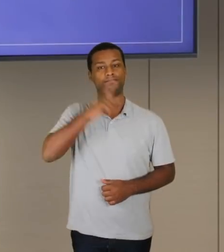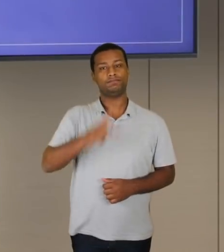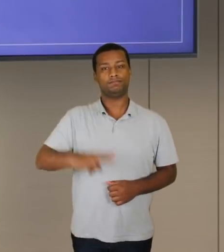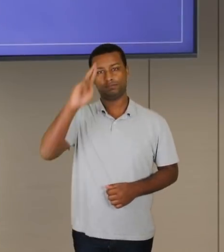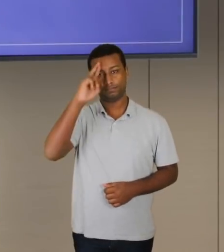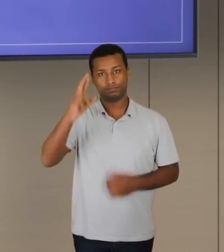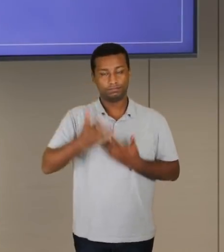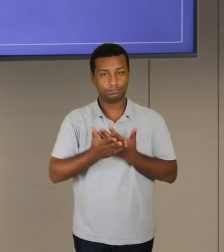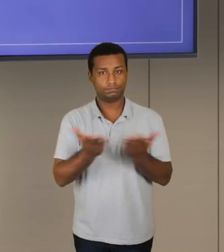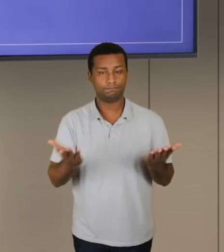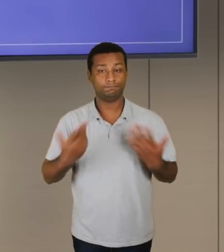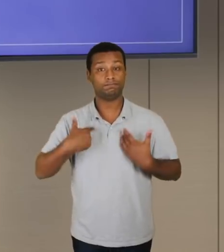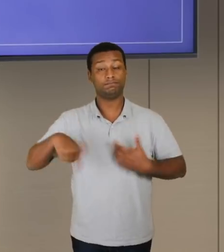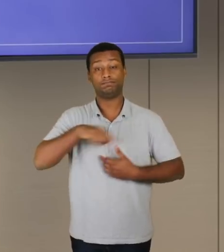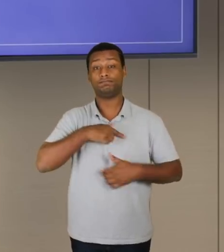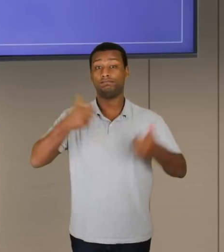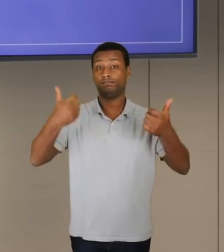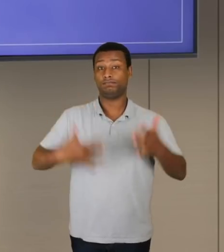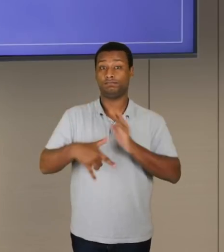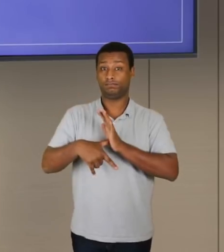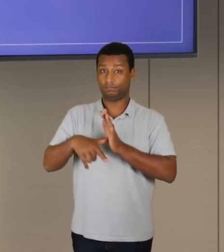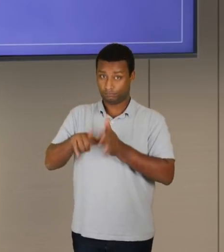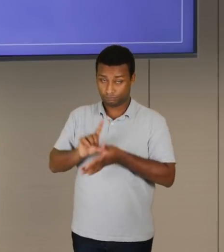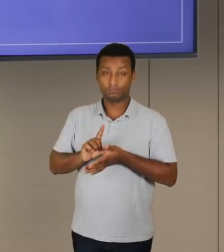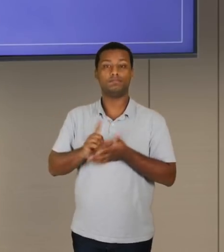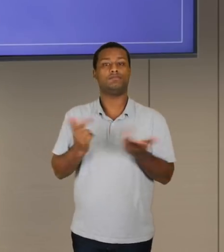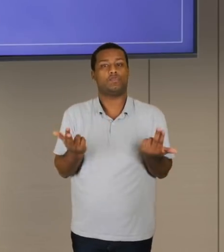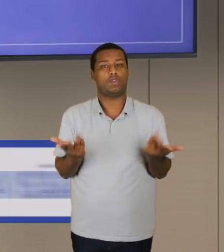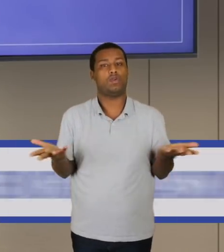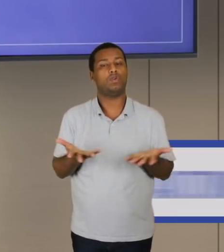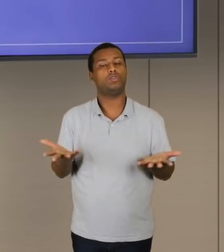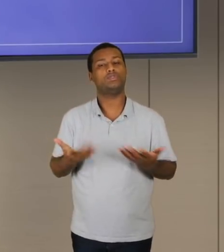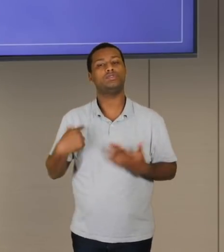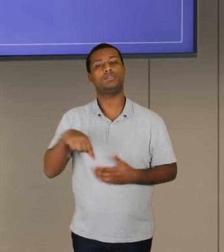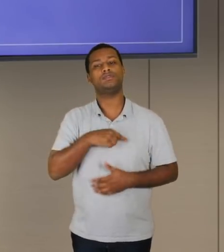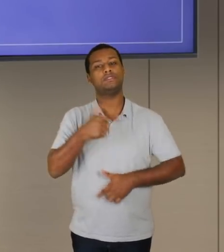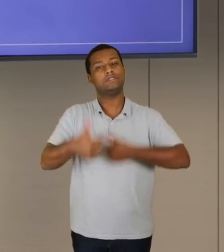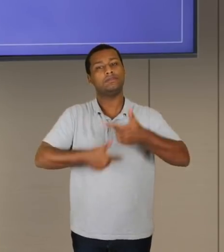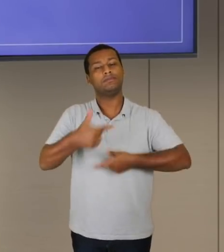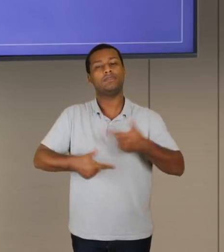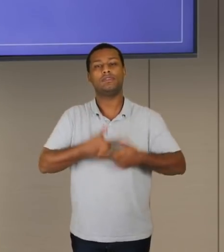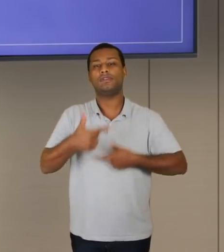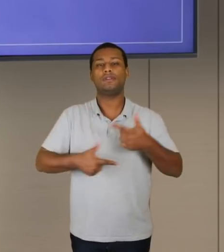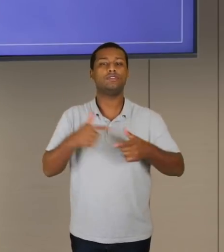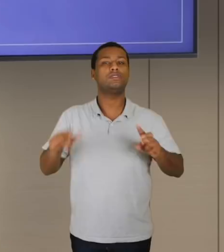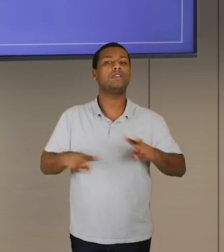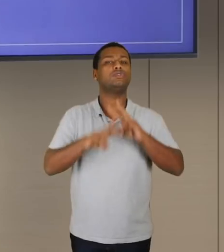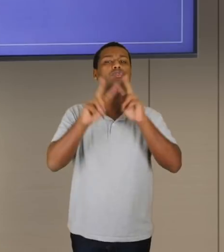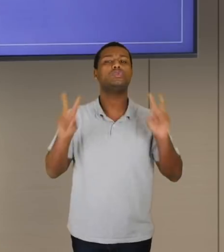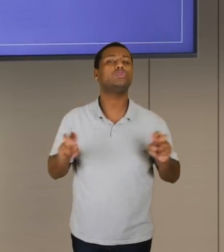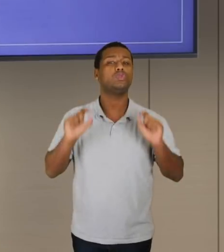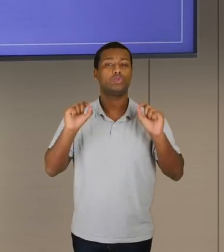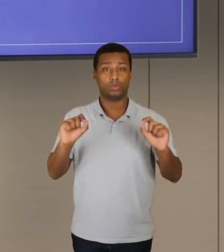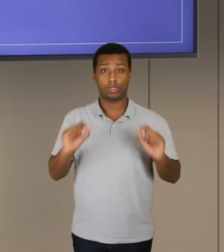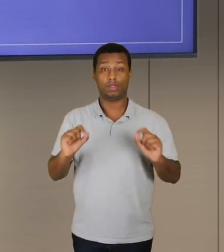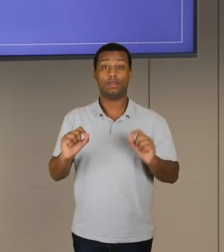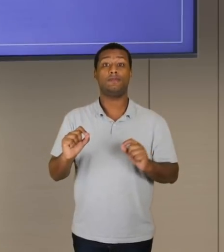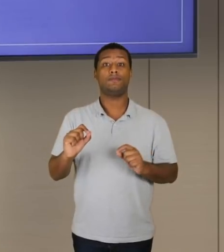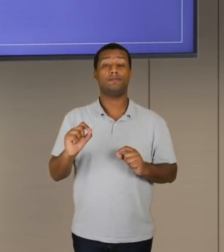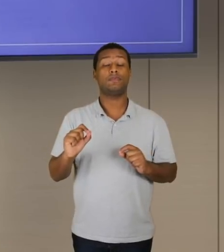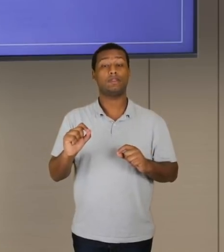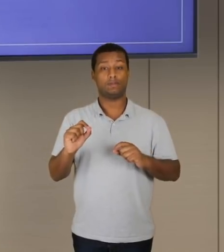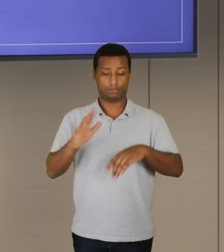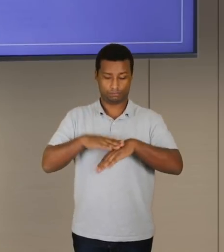A paz do Senhor. Como dissemos no programa da TV, nós vamos trabalhar hoje um pouco mais o desenvolvimento